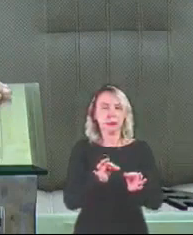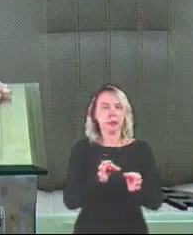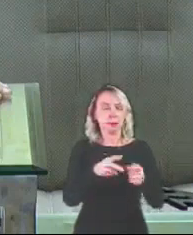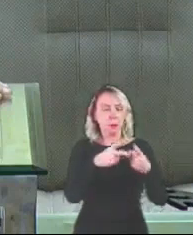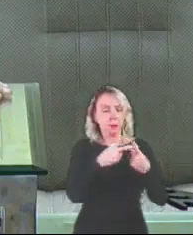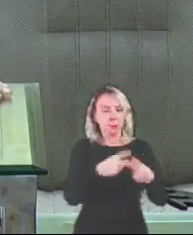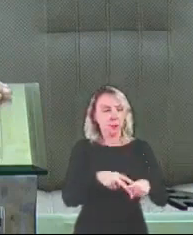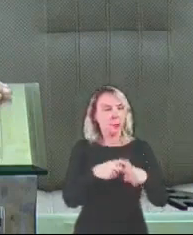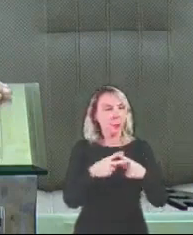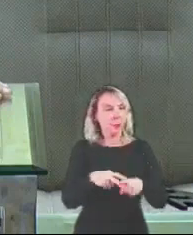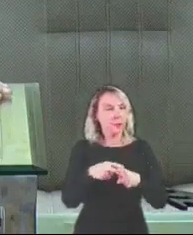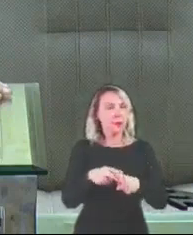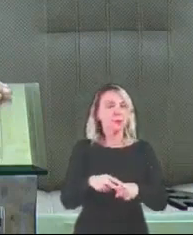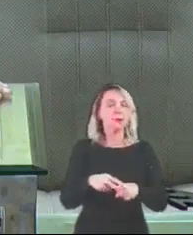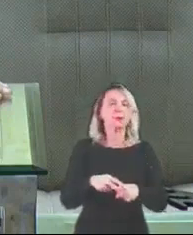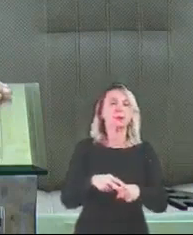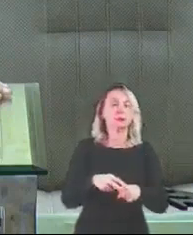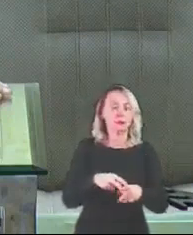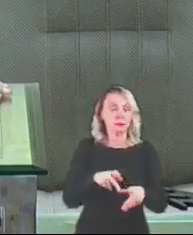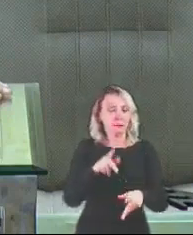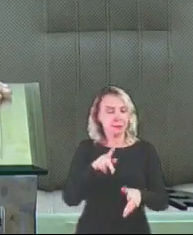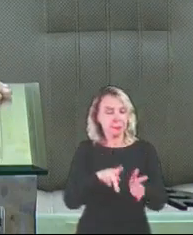Glória a Deus, glória a